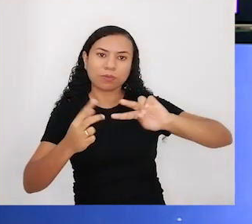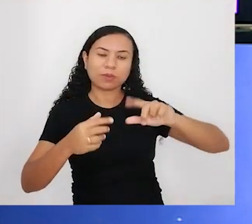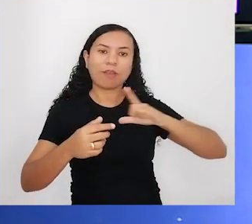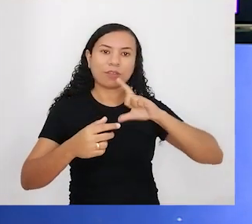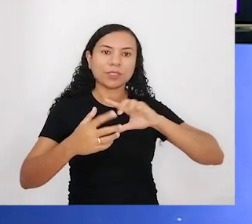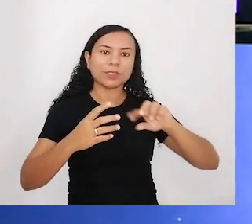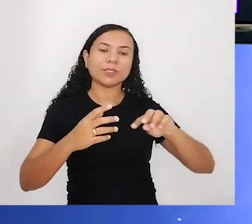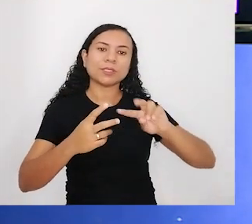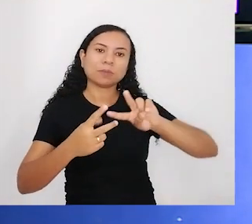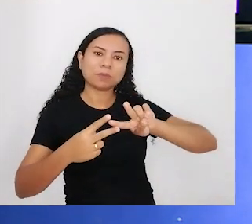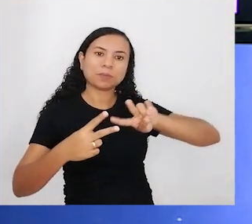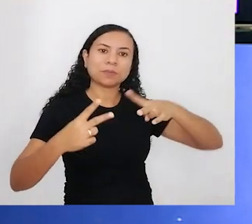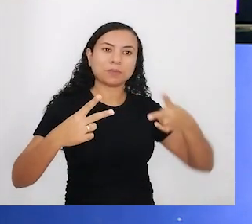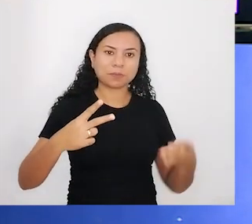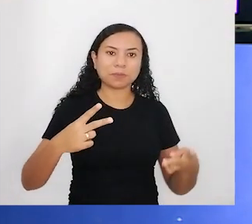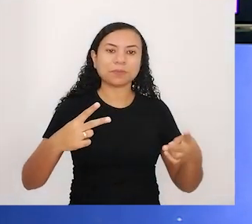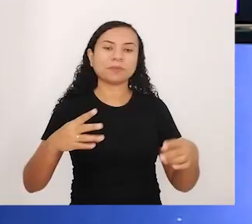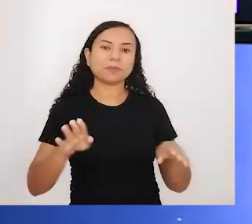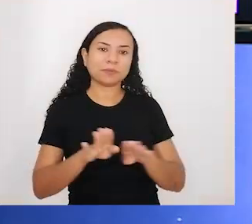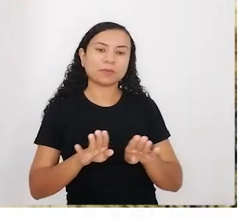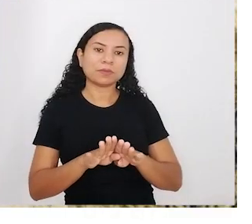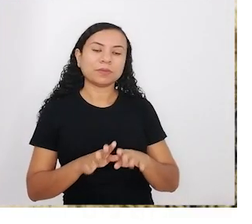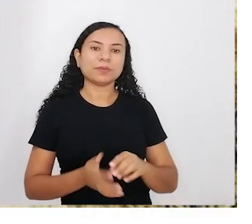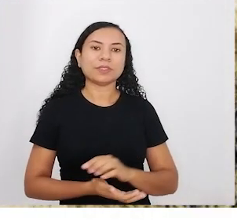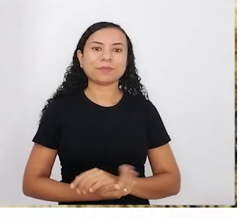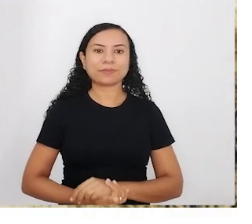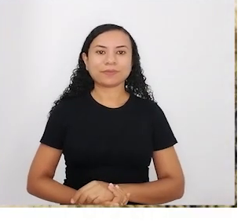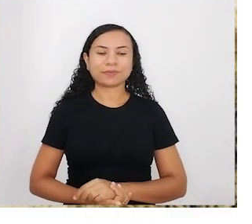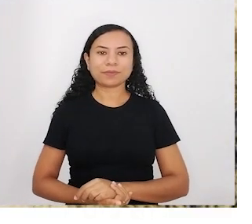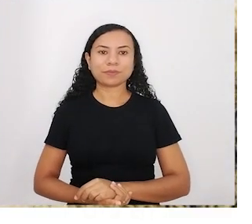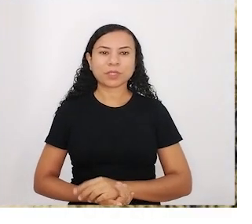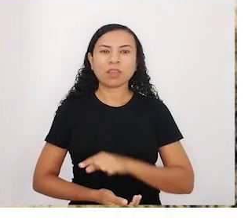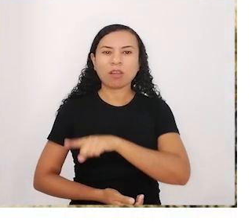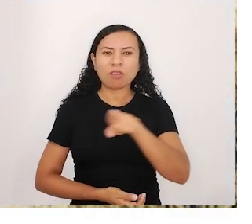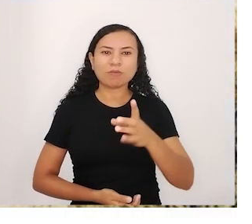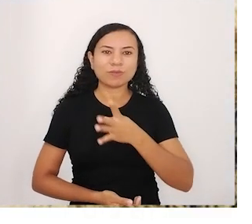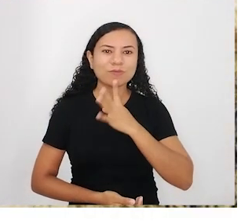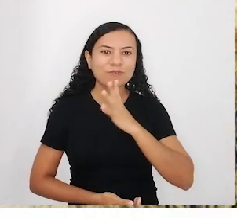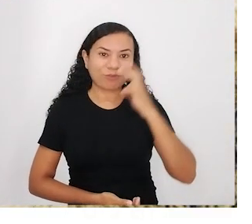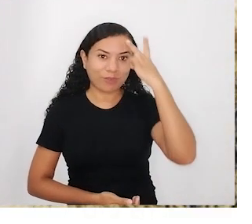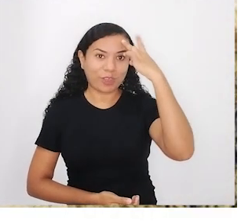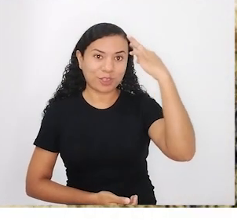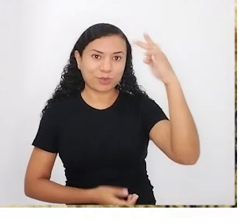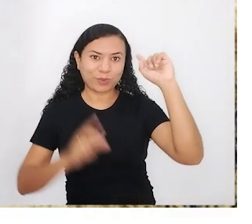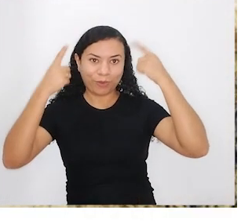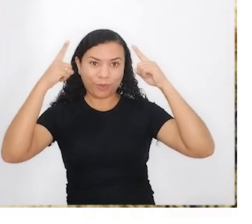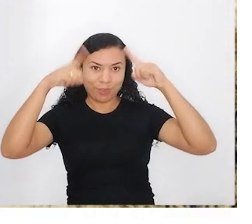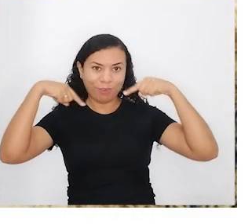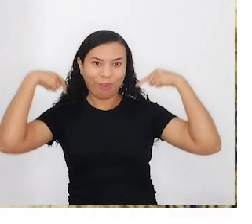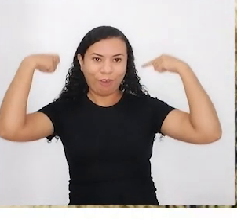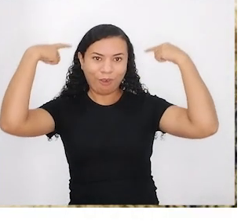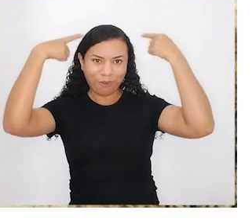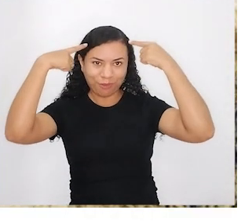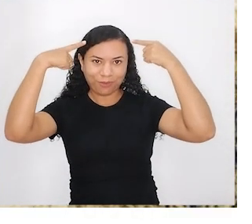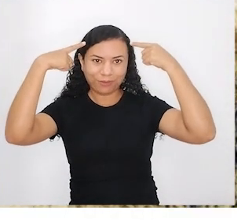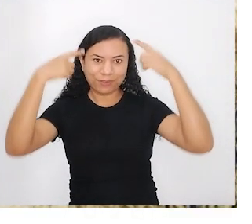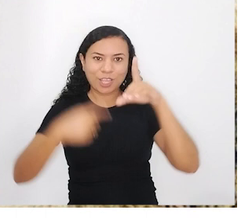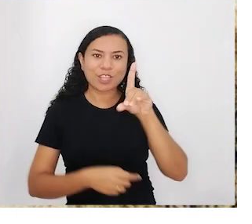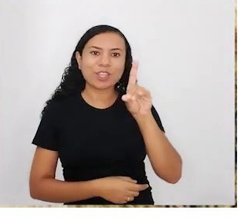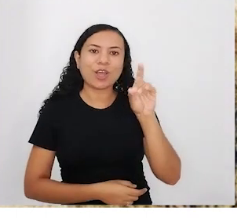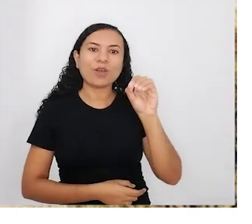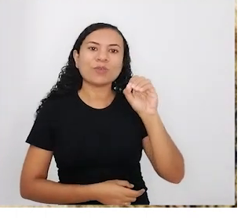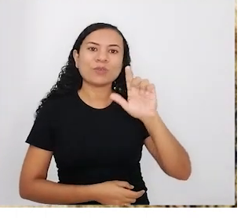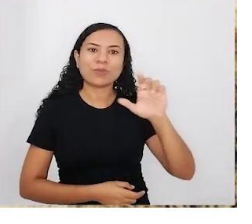clonagem molecular ou mesmo clonagem gênica. Você já ouviu a história da ovelha Dolly? Em 1997, nós tivemos o